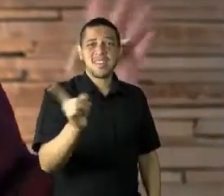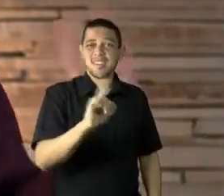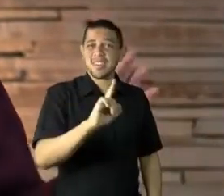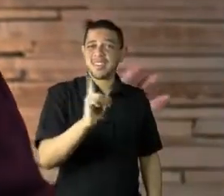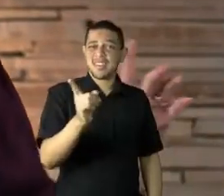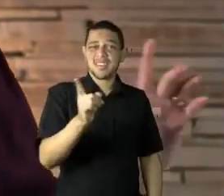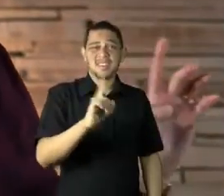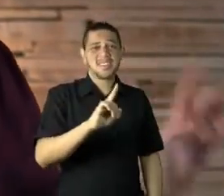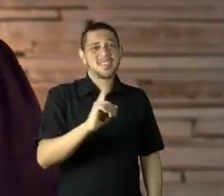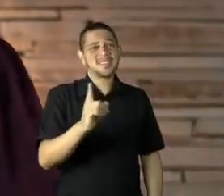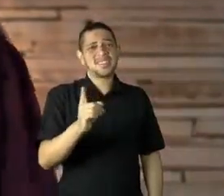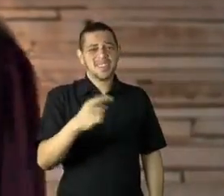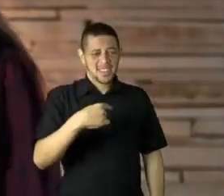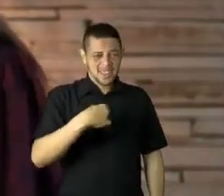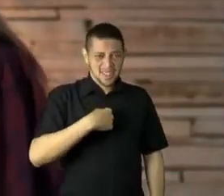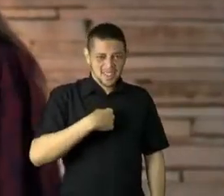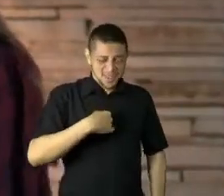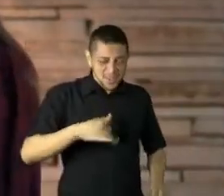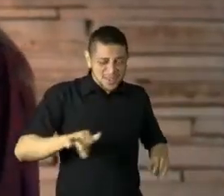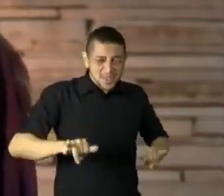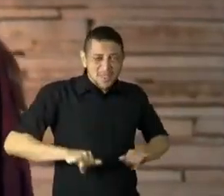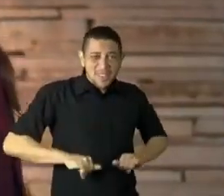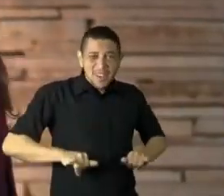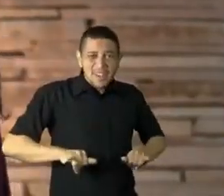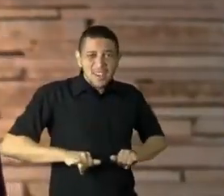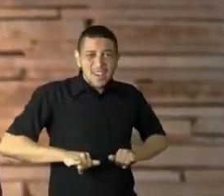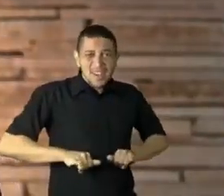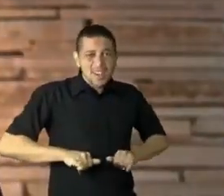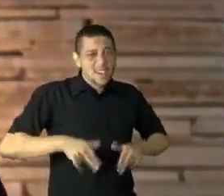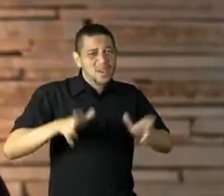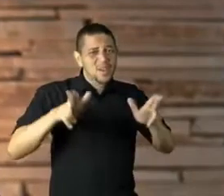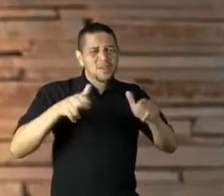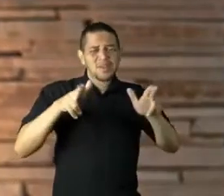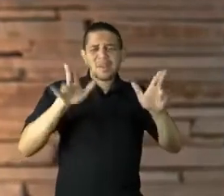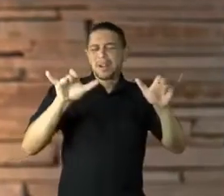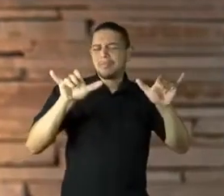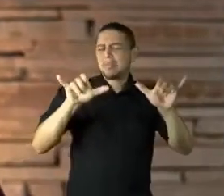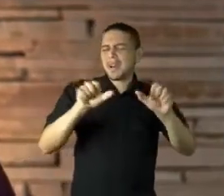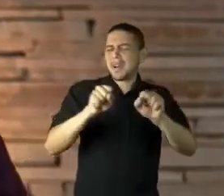tiro Nunca mais irei sofrer